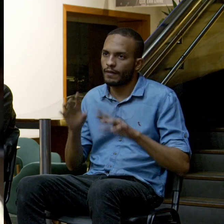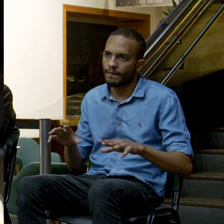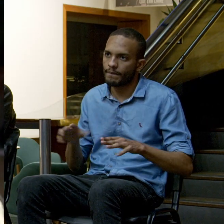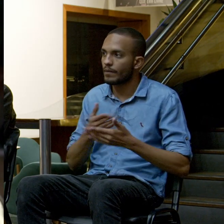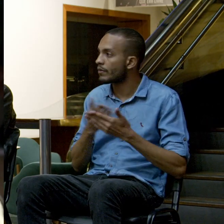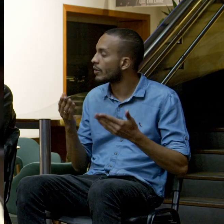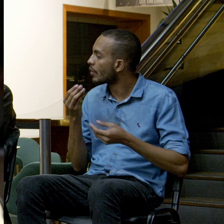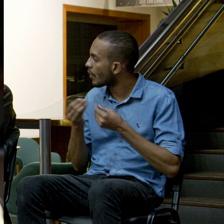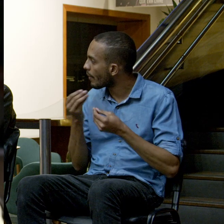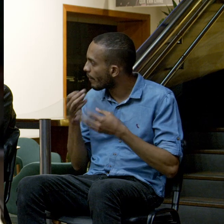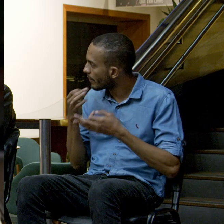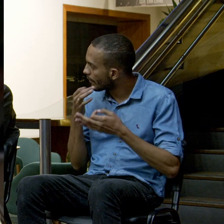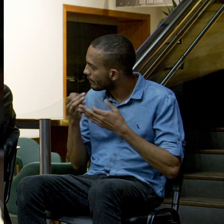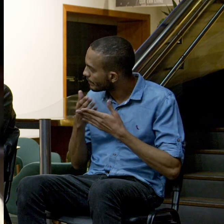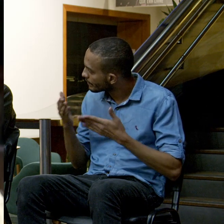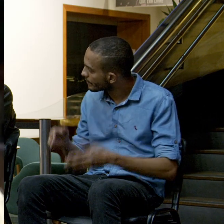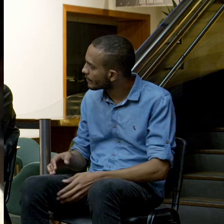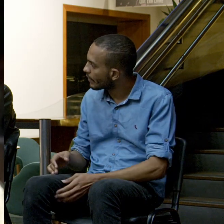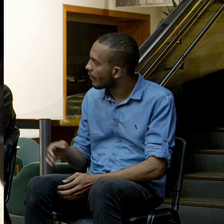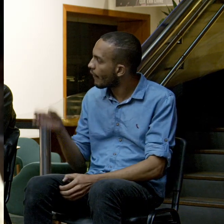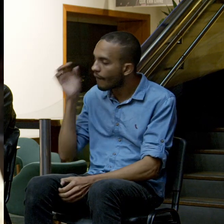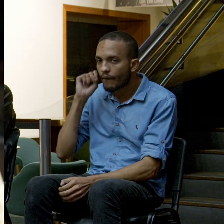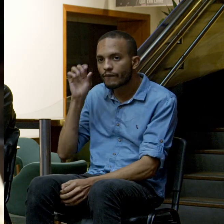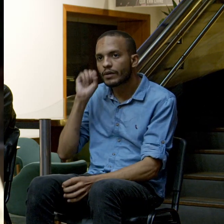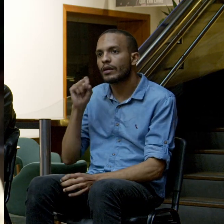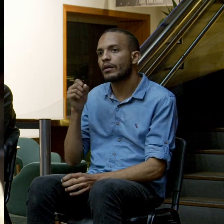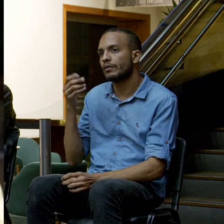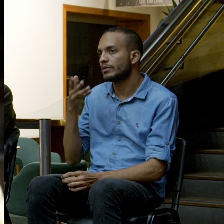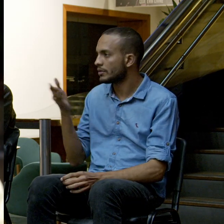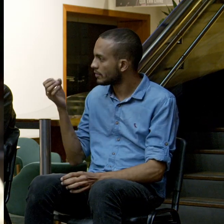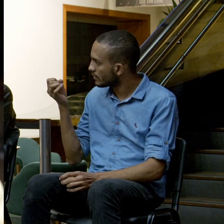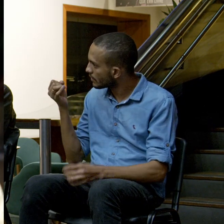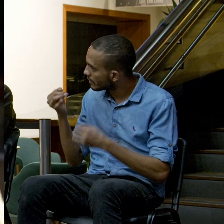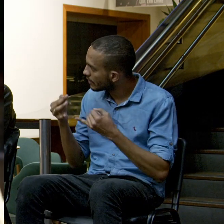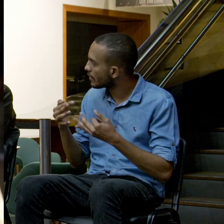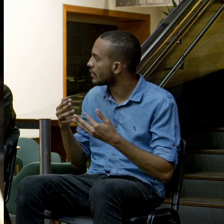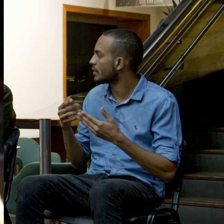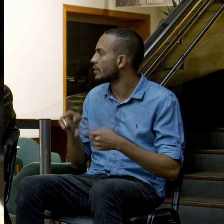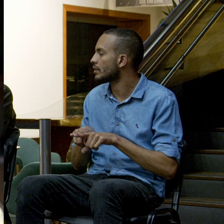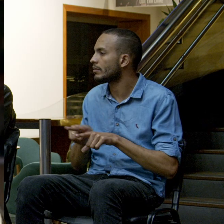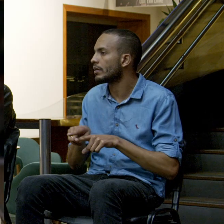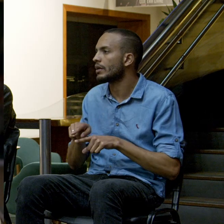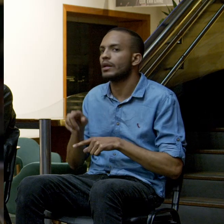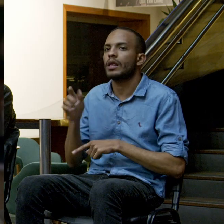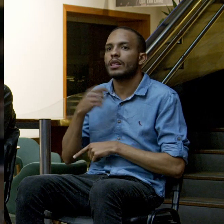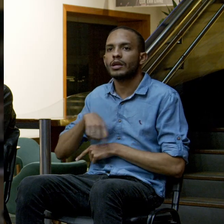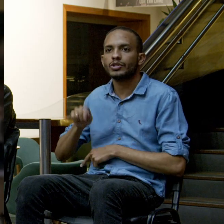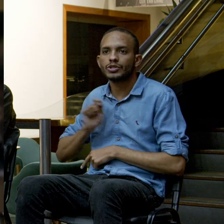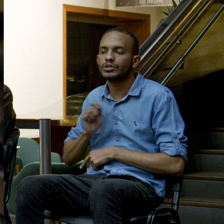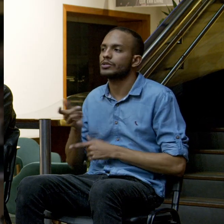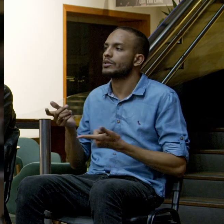para vocês. Assim, eu gostaria de ouvir o quanto tanto na Argentina quanto